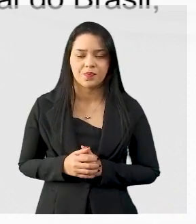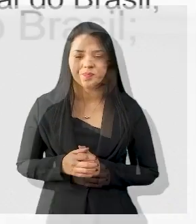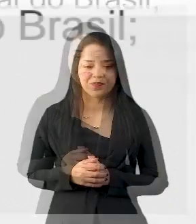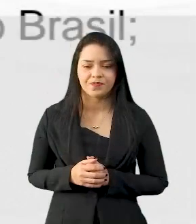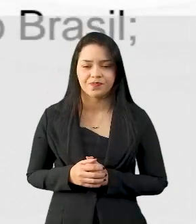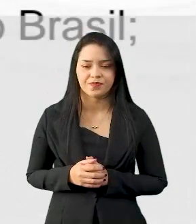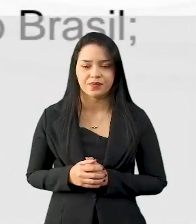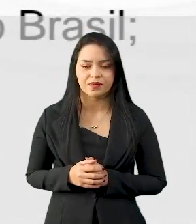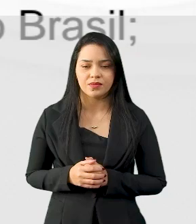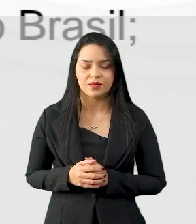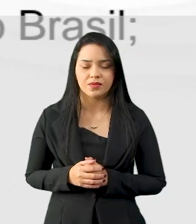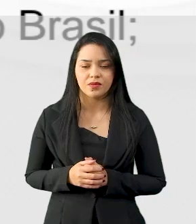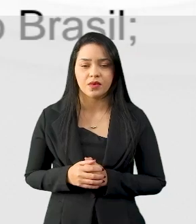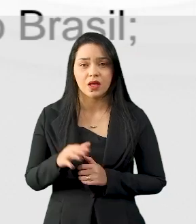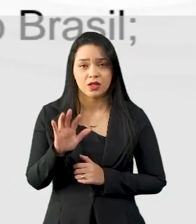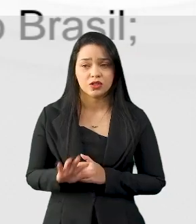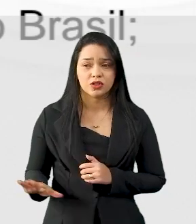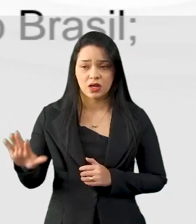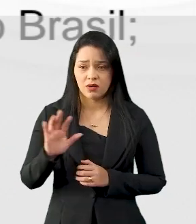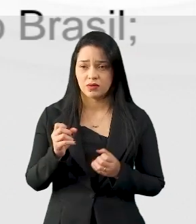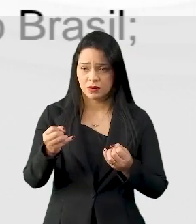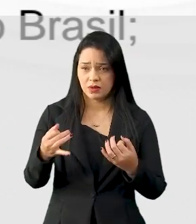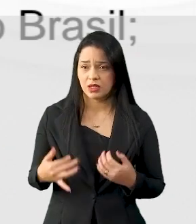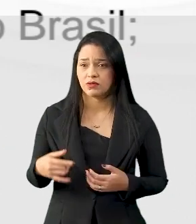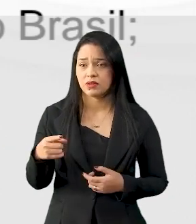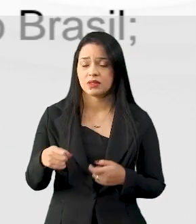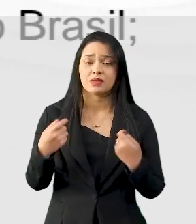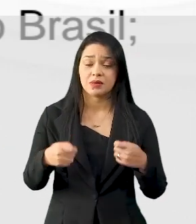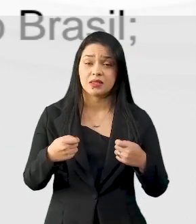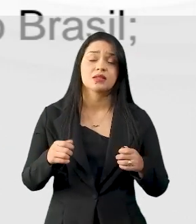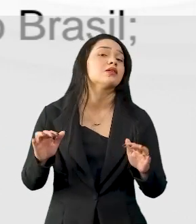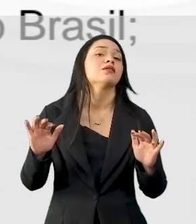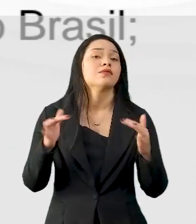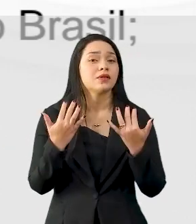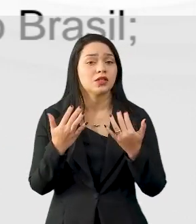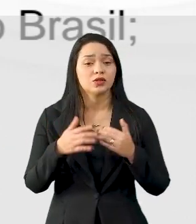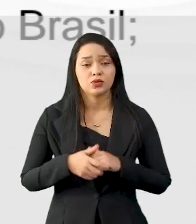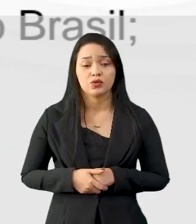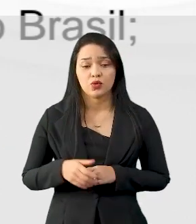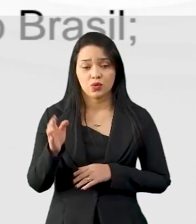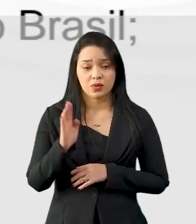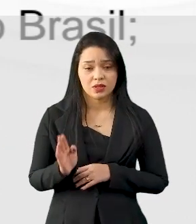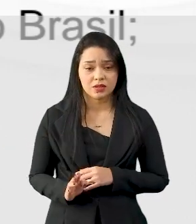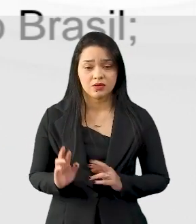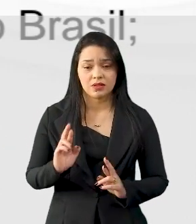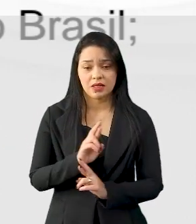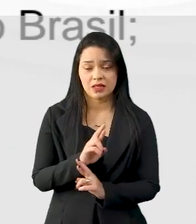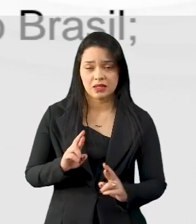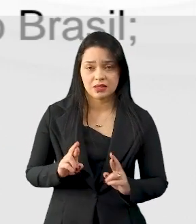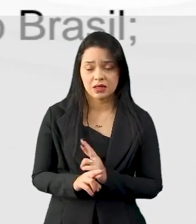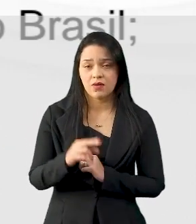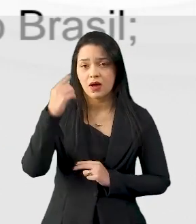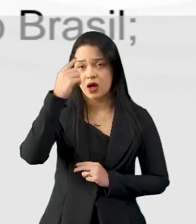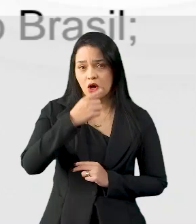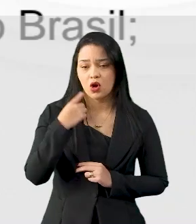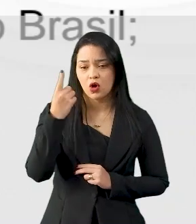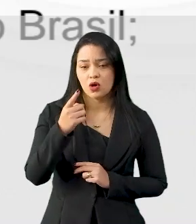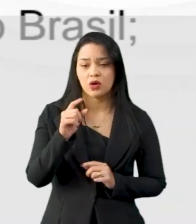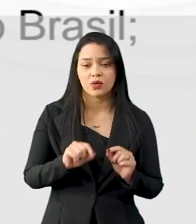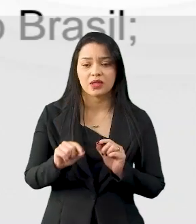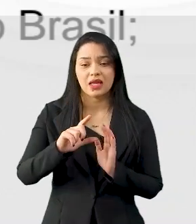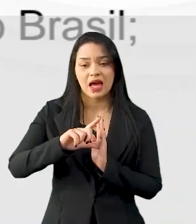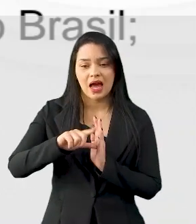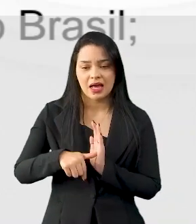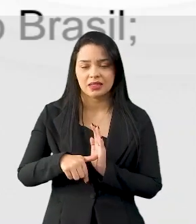voltando aos fusos do Brasil de maneira geral, uma coisa que você precisa estar atento. O Brasil, ele está, em relação às horas, ele está